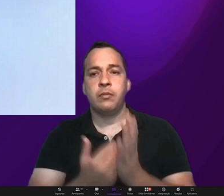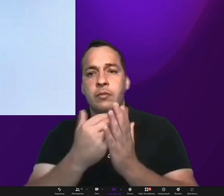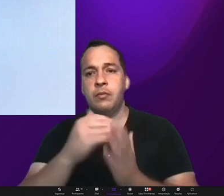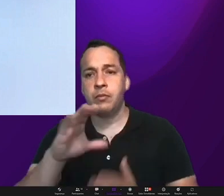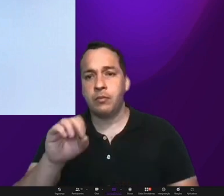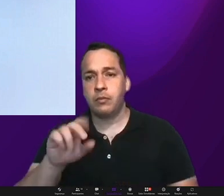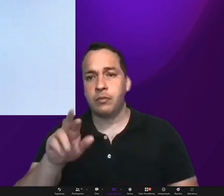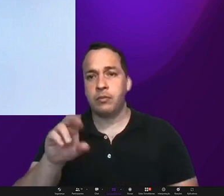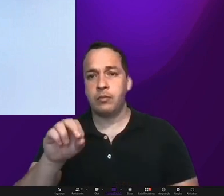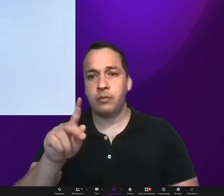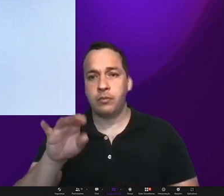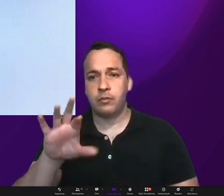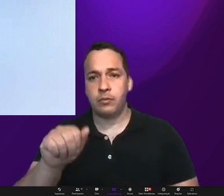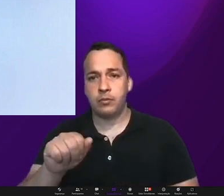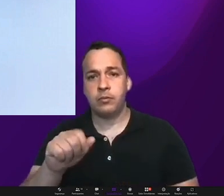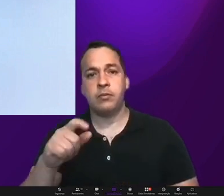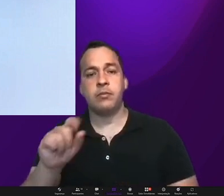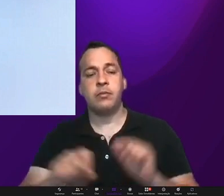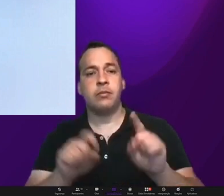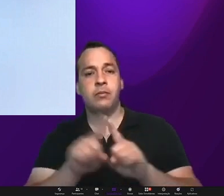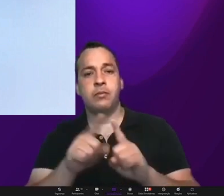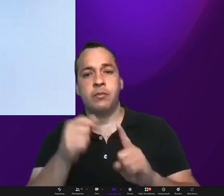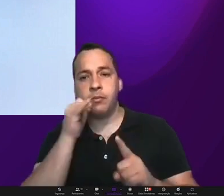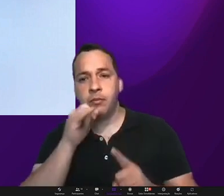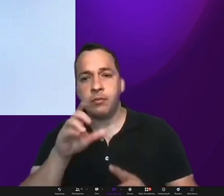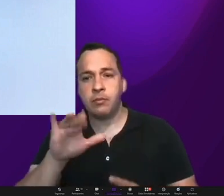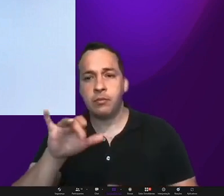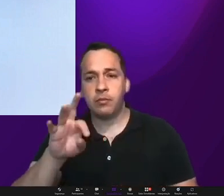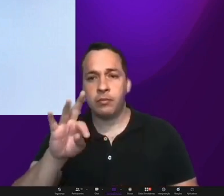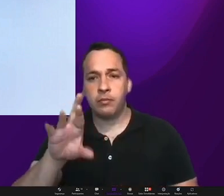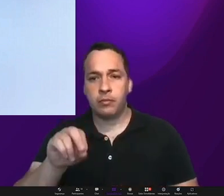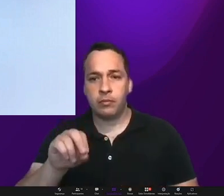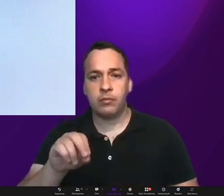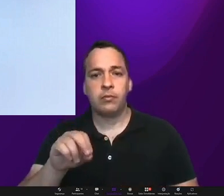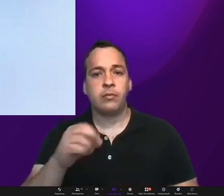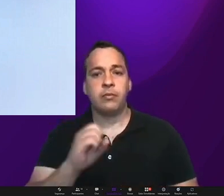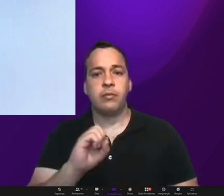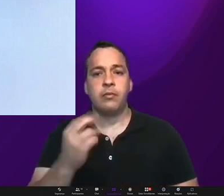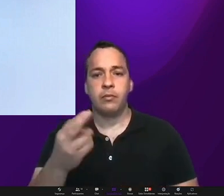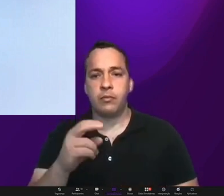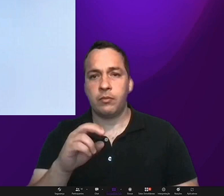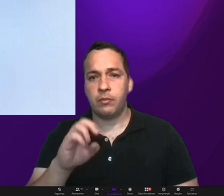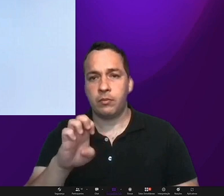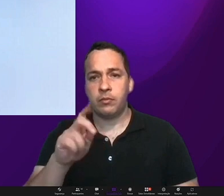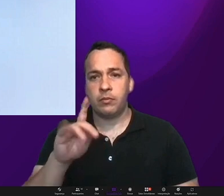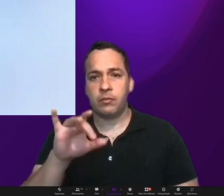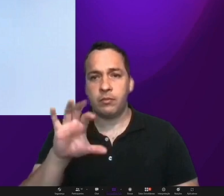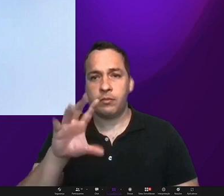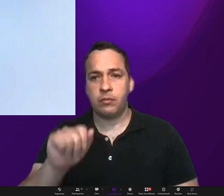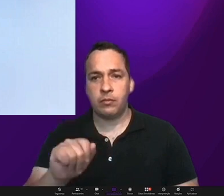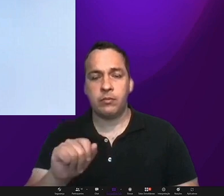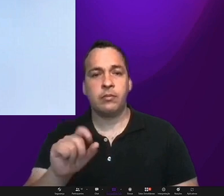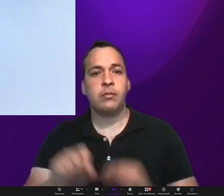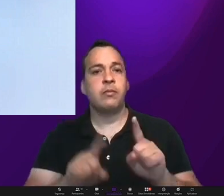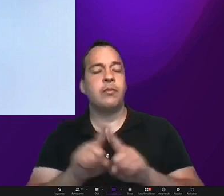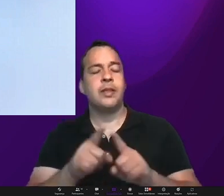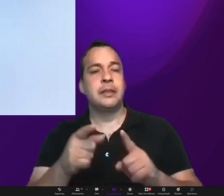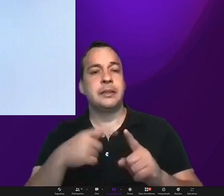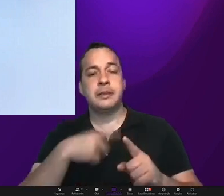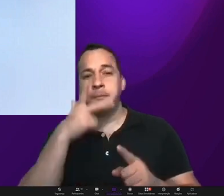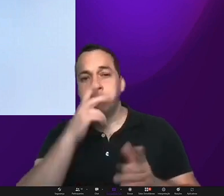tipo de anticoagulação, seja ela com citrato, seja ela com heparina. Então, eu acho que esse é um ponto de partida importante e